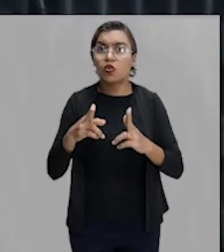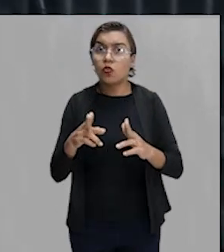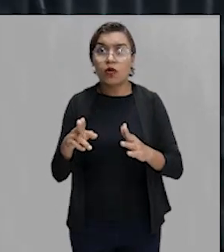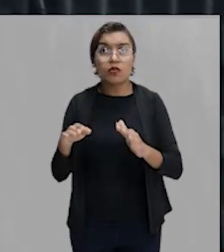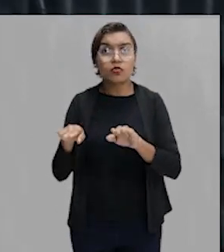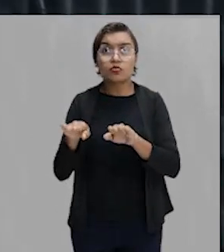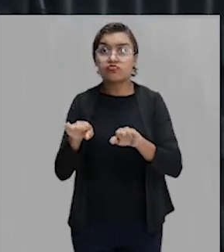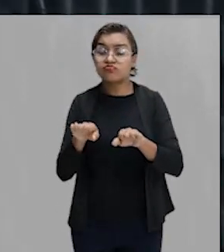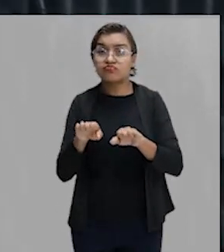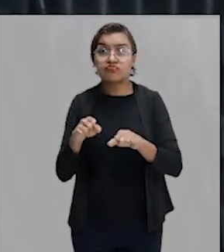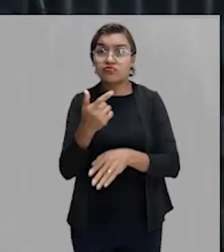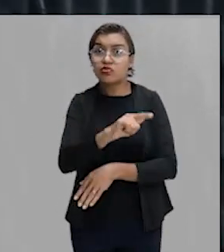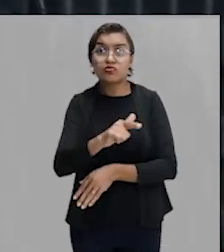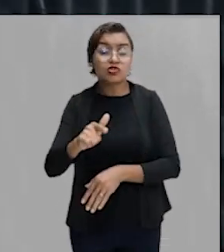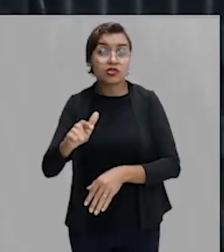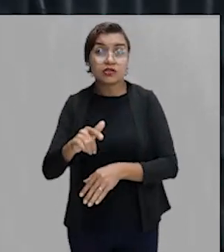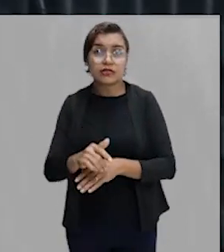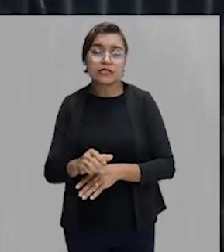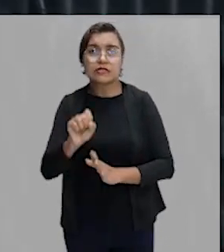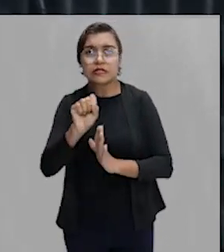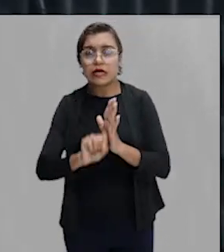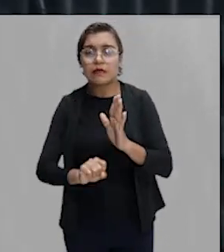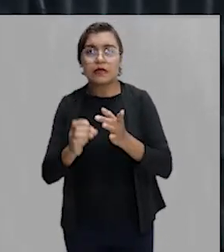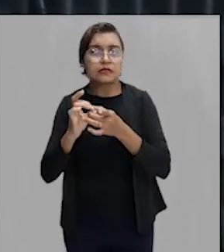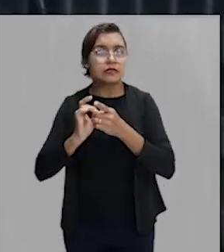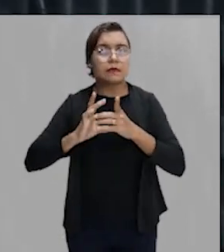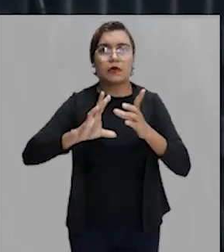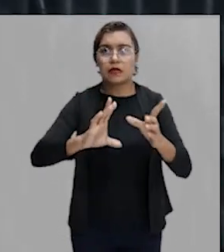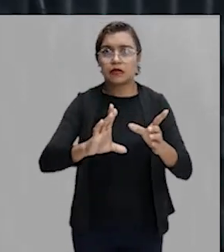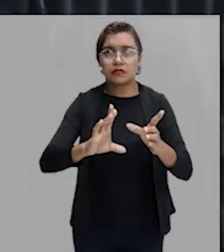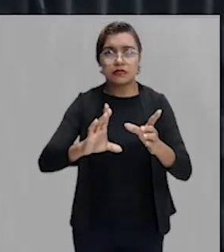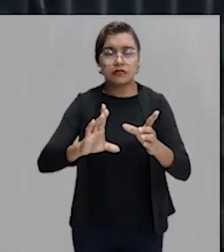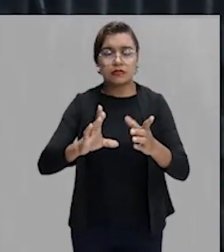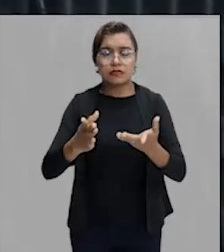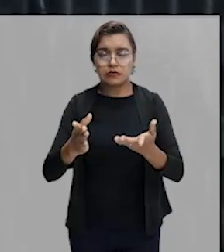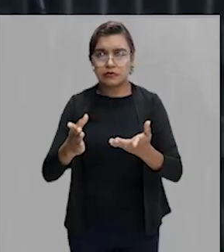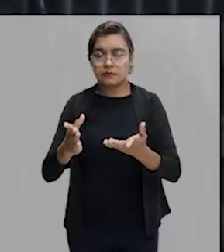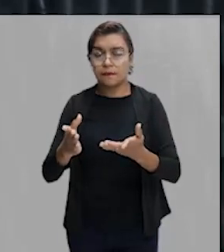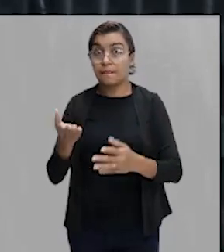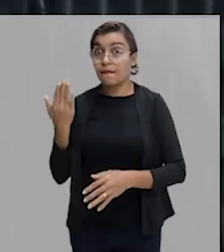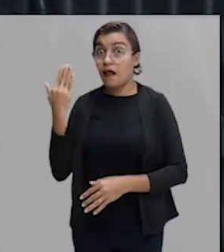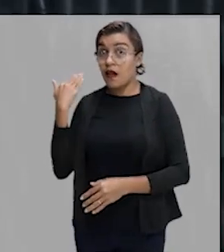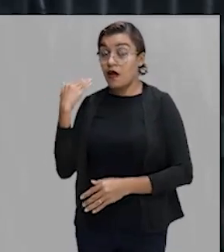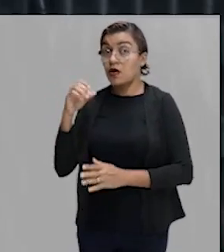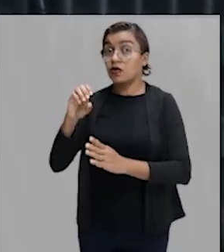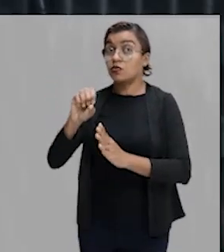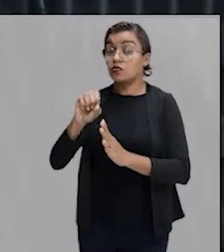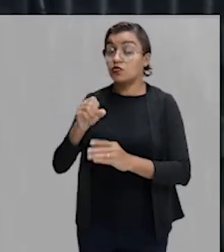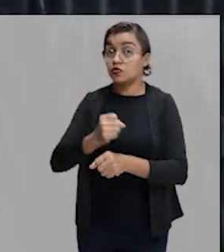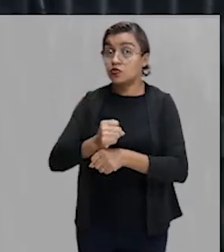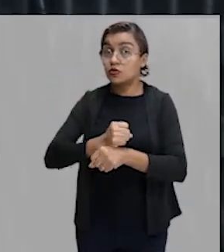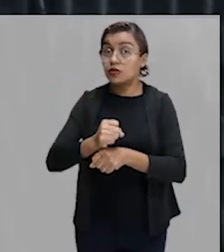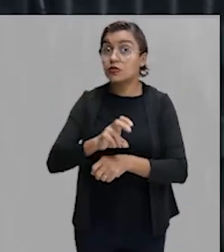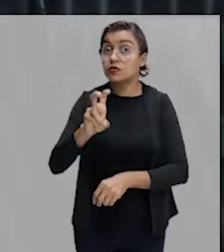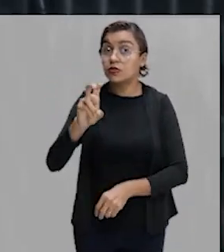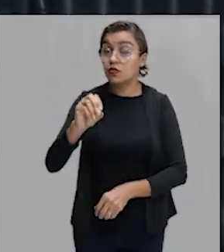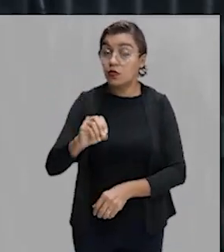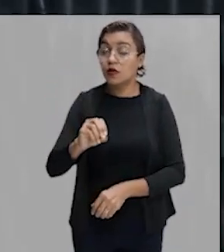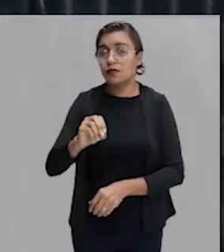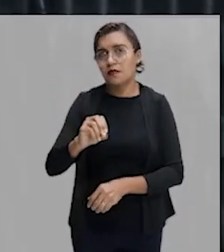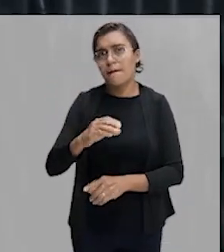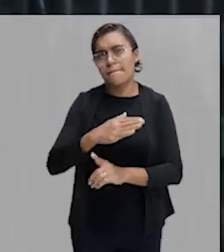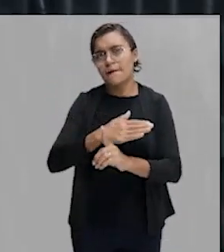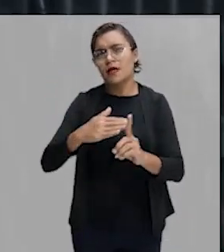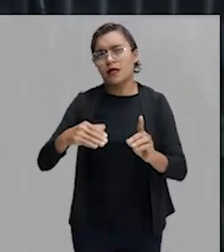tá? Símbolo de democracia, de liberdade, etc. Nos anos 50, segunda metade já